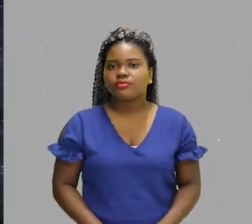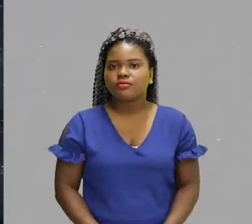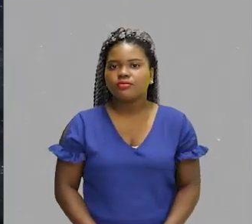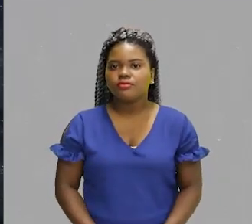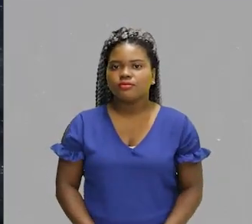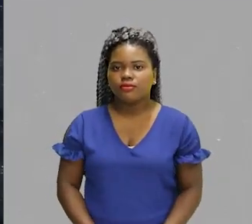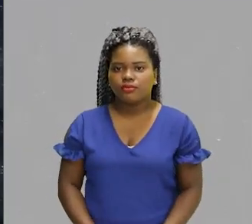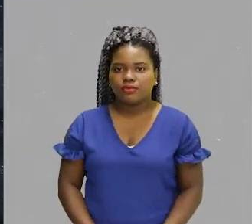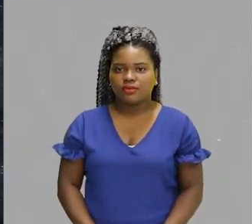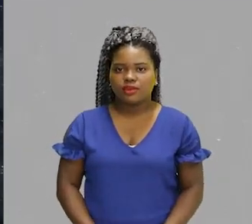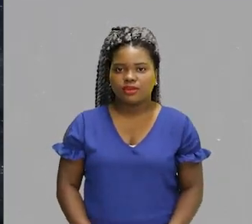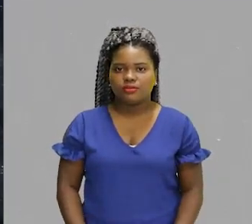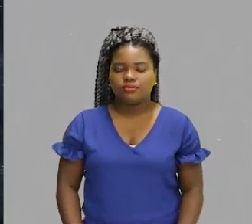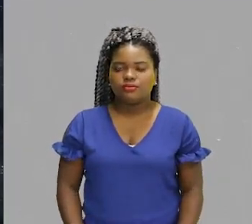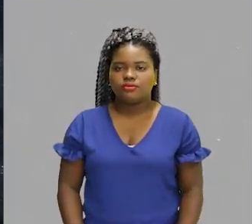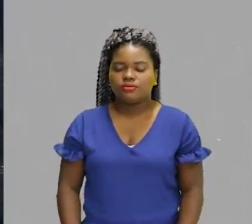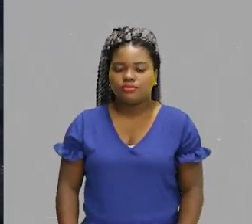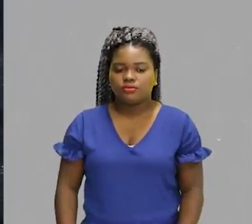com gente